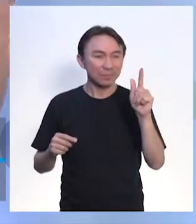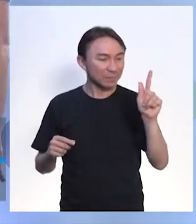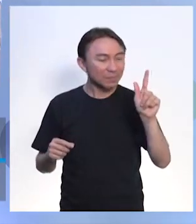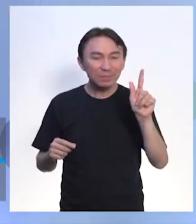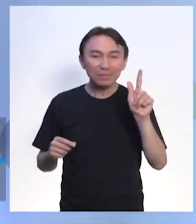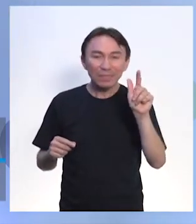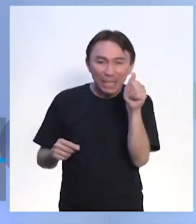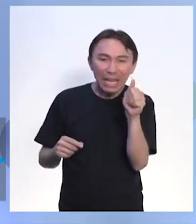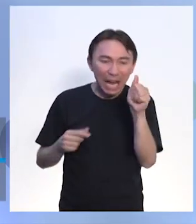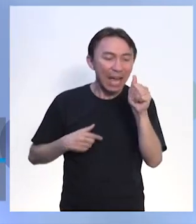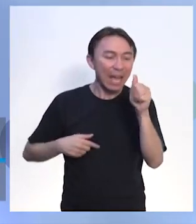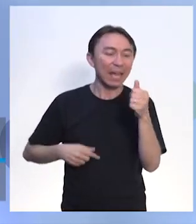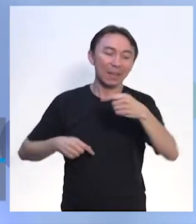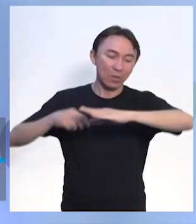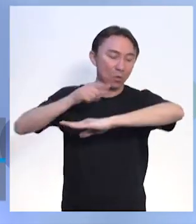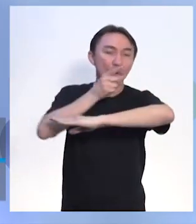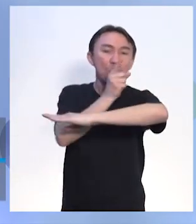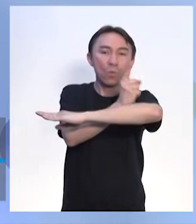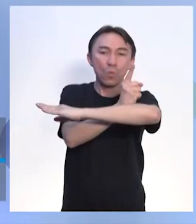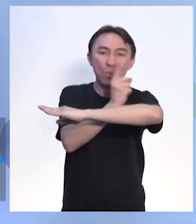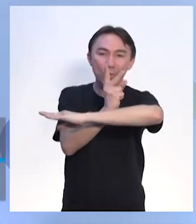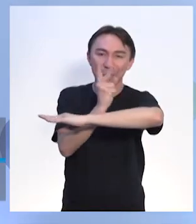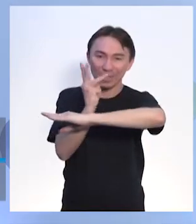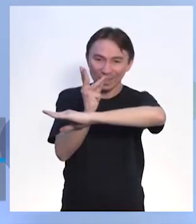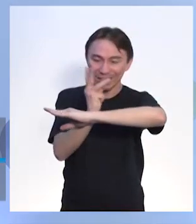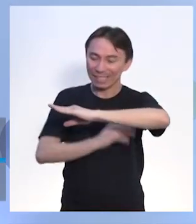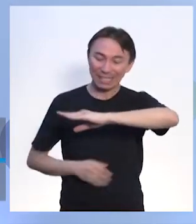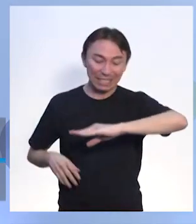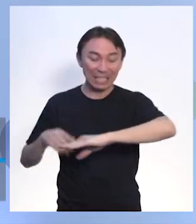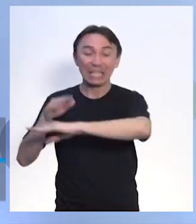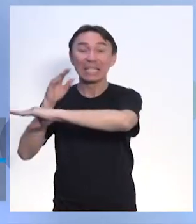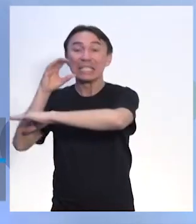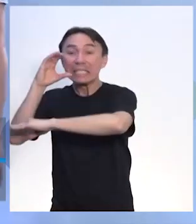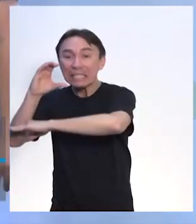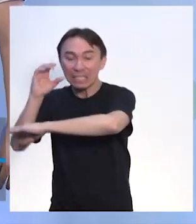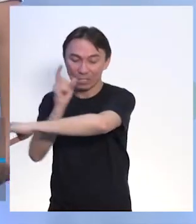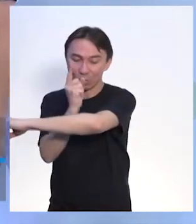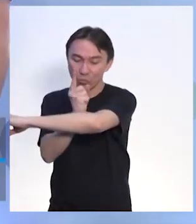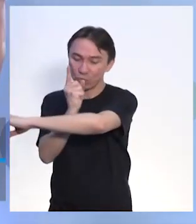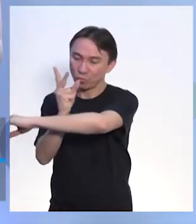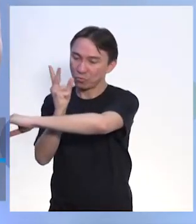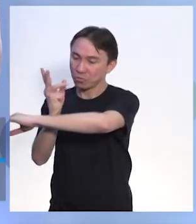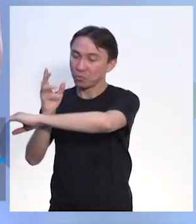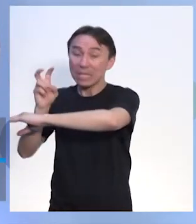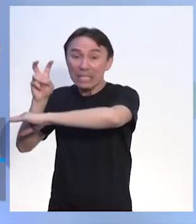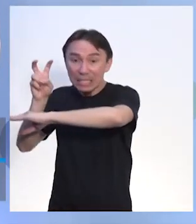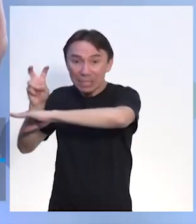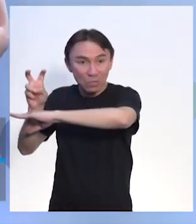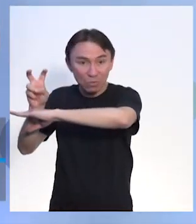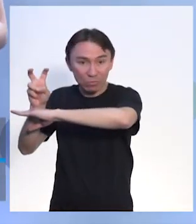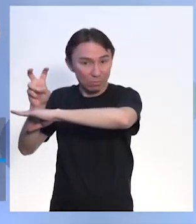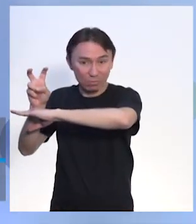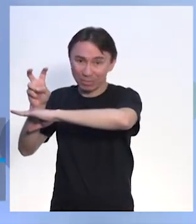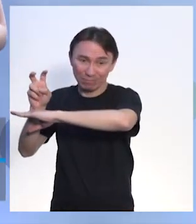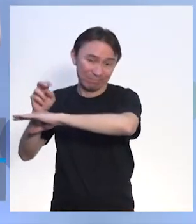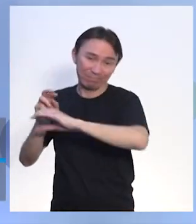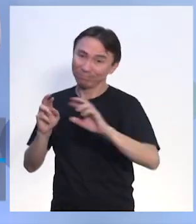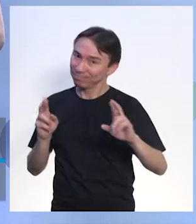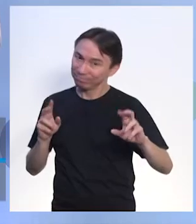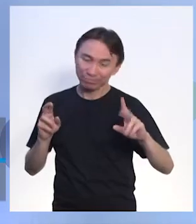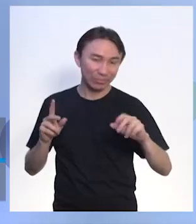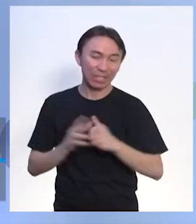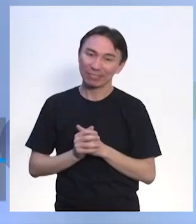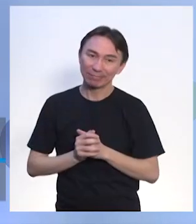uma proporcionalidade. A mesma coisa aqui com a altura, né, se eu observar também relacionado à altura. Não existe